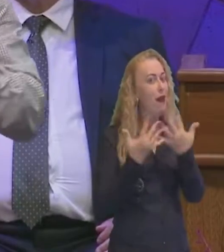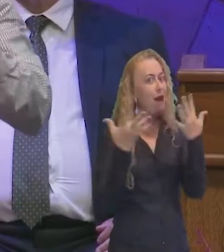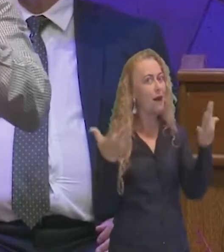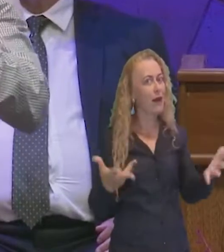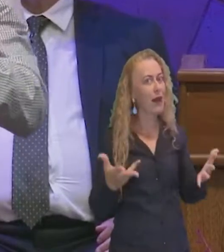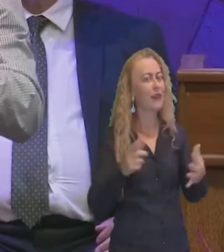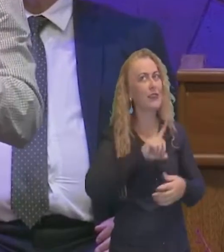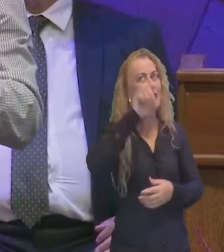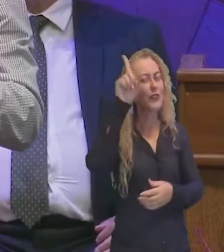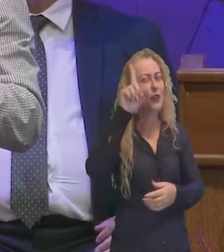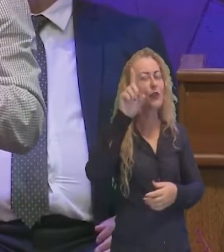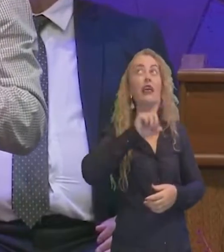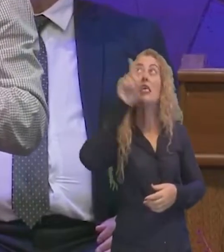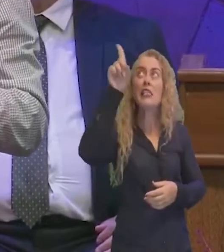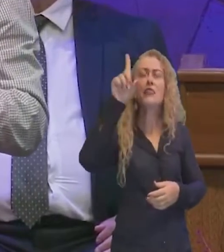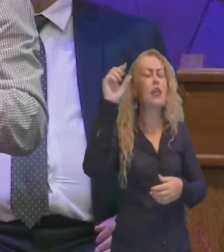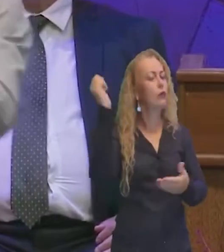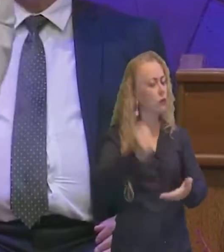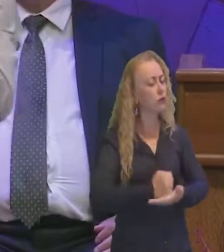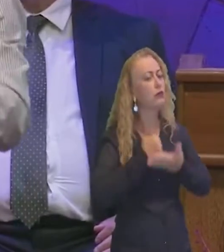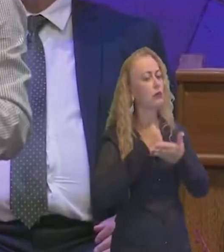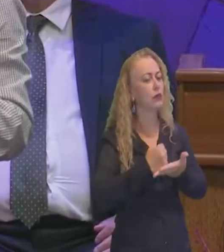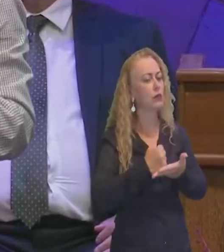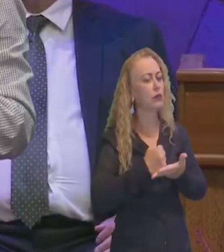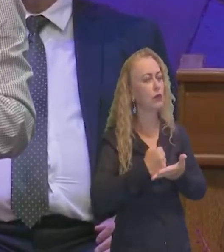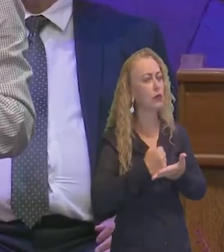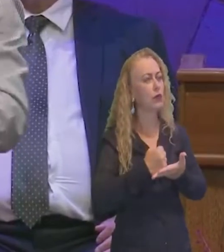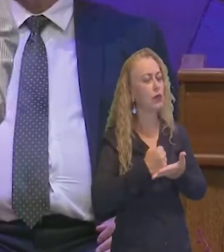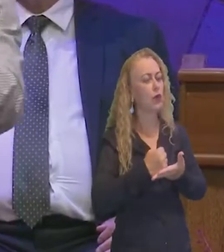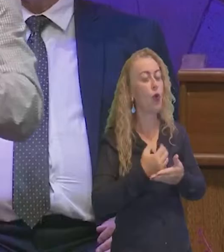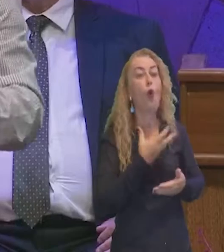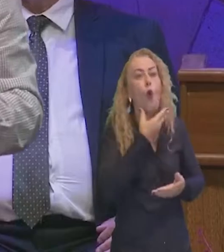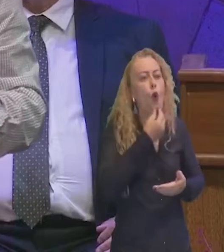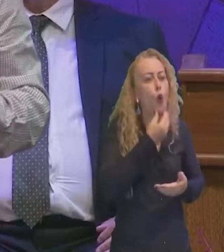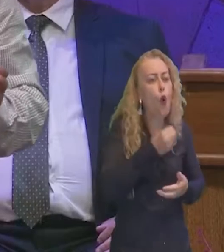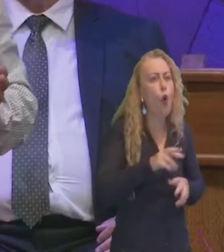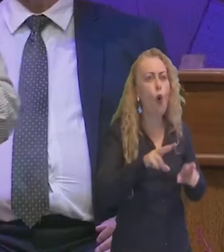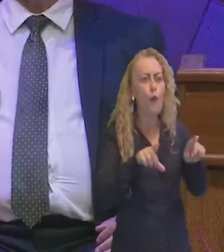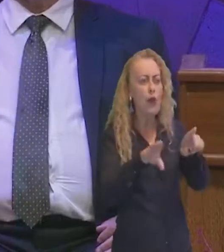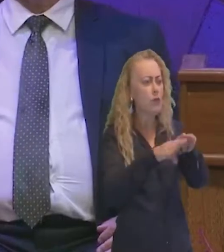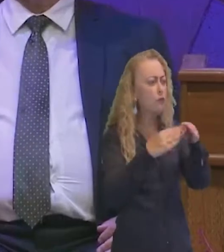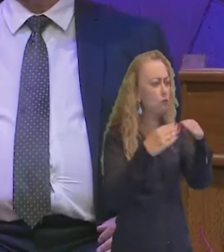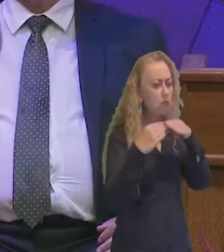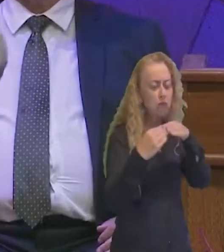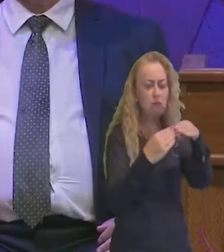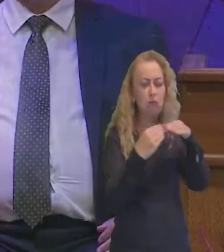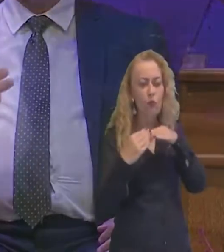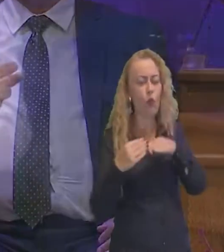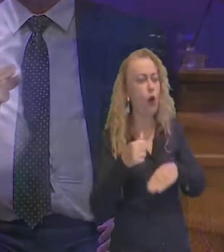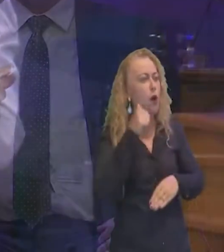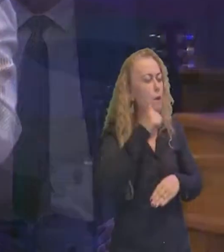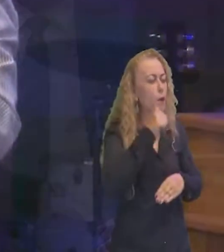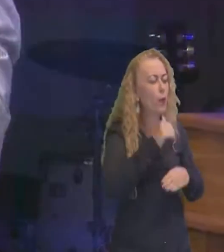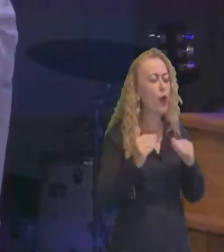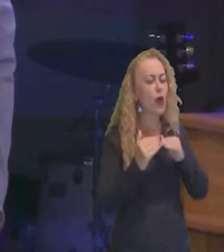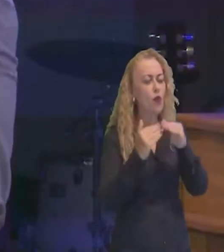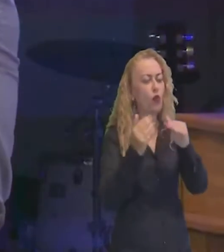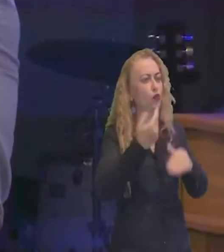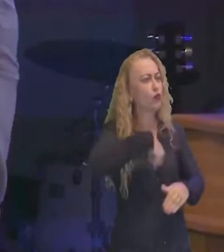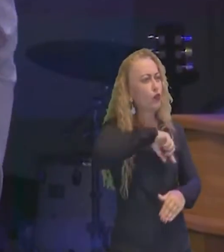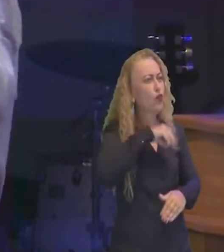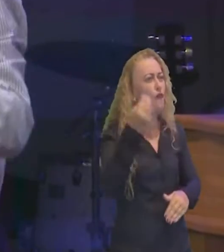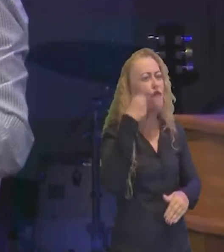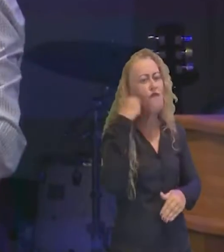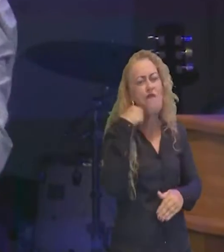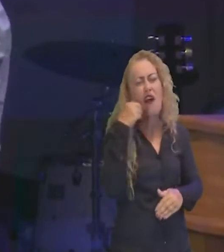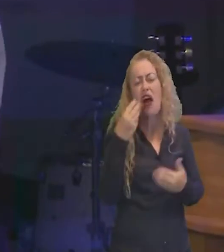sustentado. Ninguém é melhor que ninguém não, gente. Homem é tudo igual, mulher é tudo igual. Nós somos fracos, nós somos